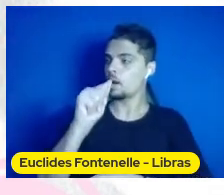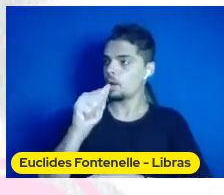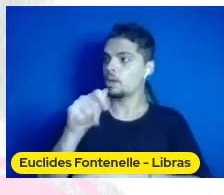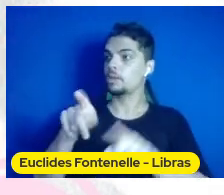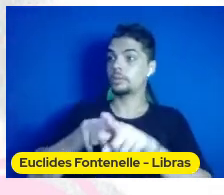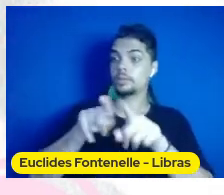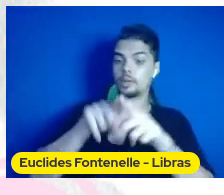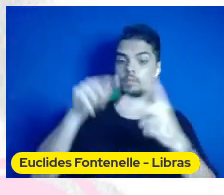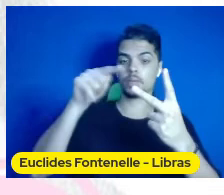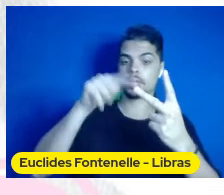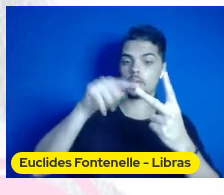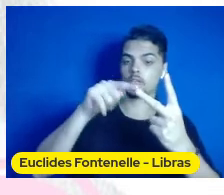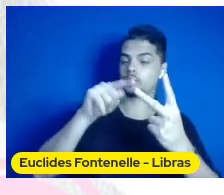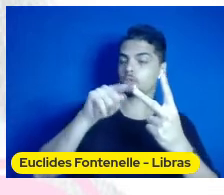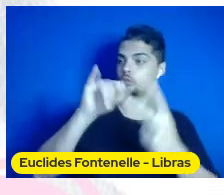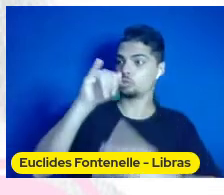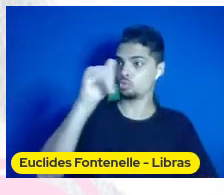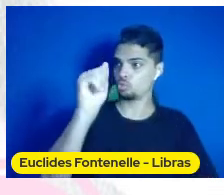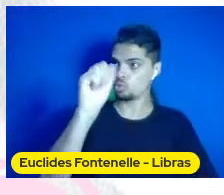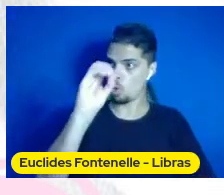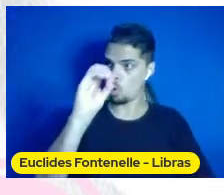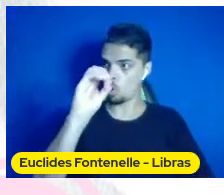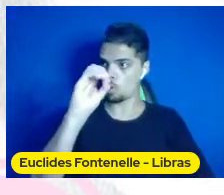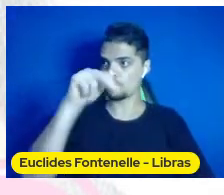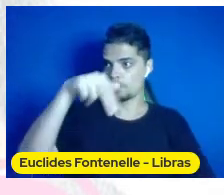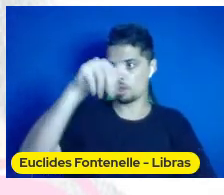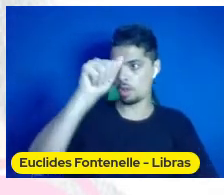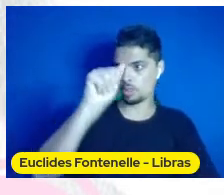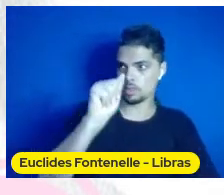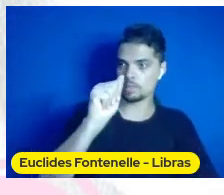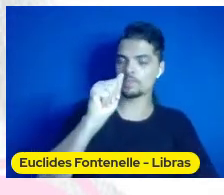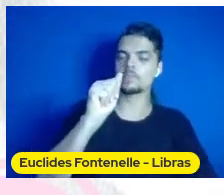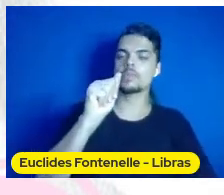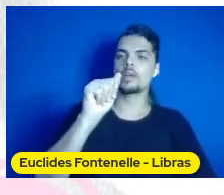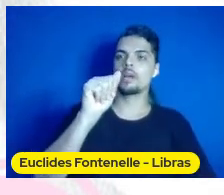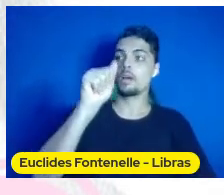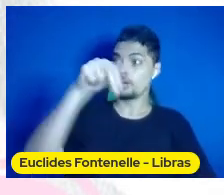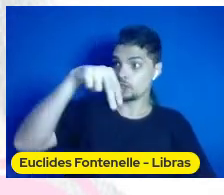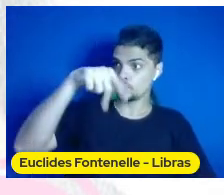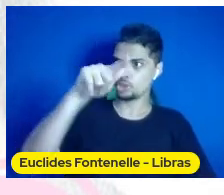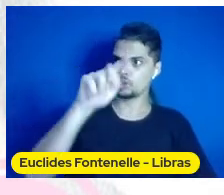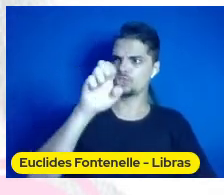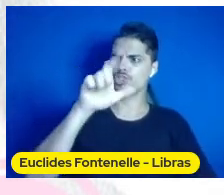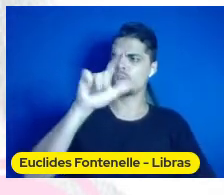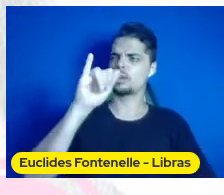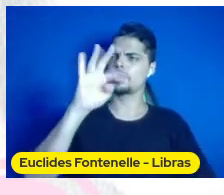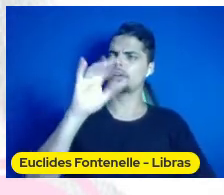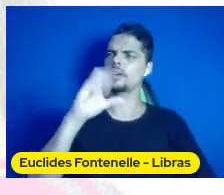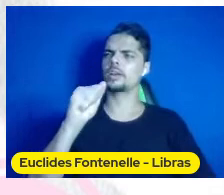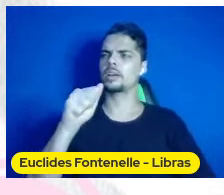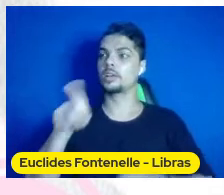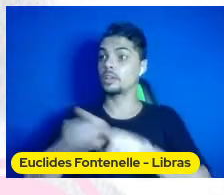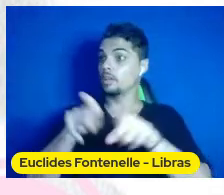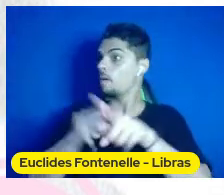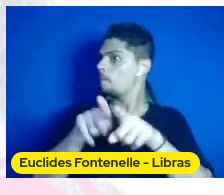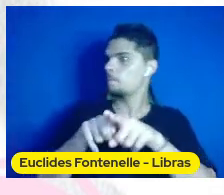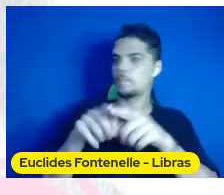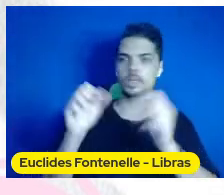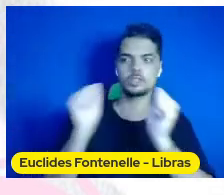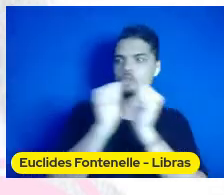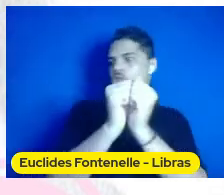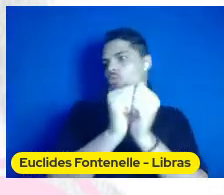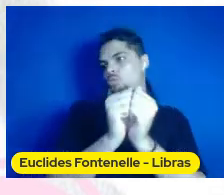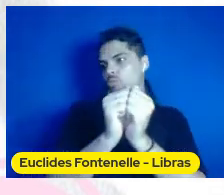de mulheres fortes, né? É a história dessas figuras. Em questão da